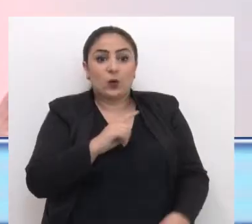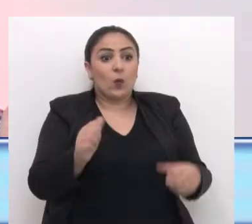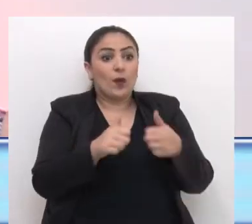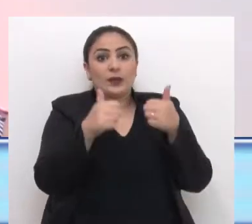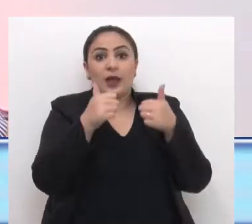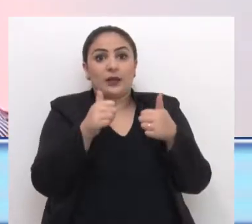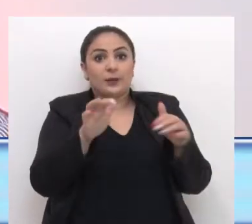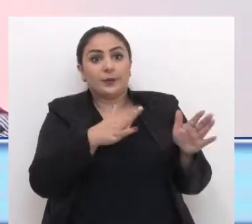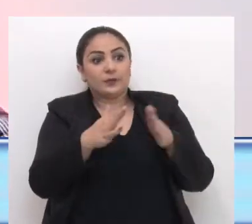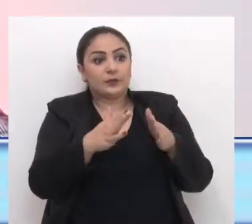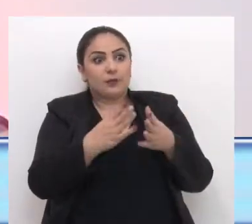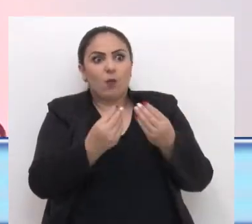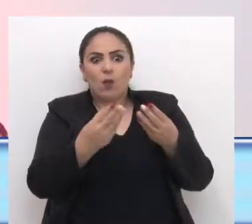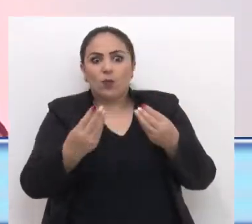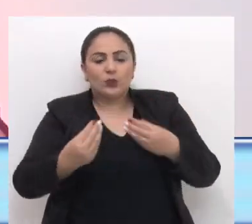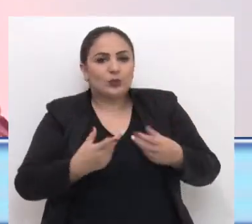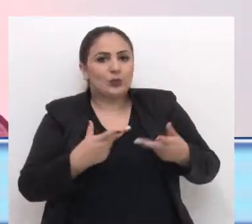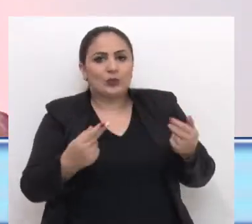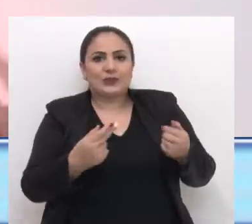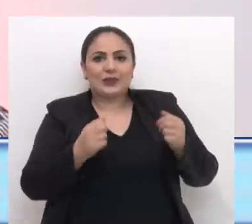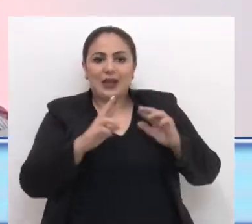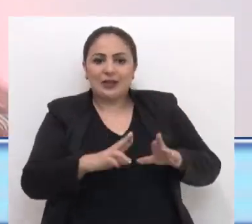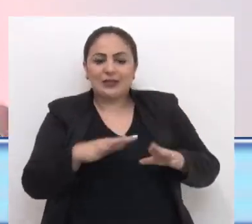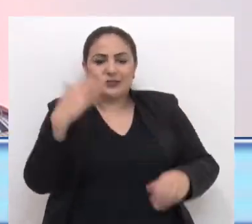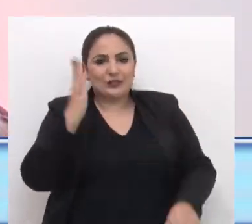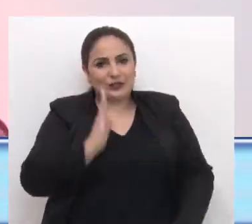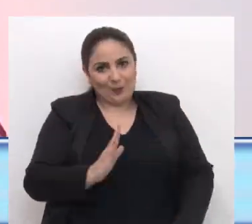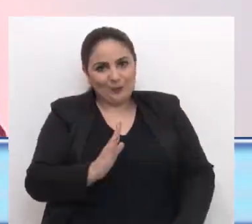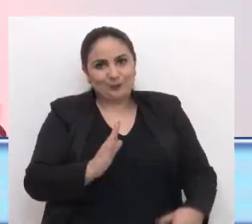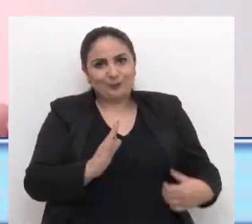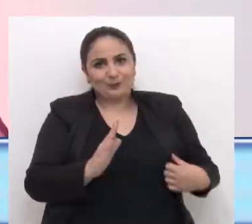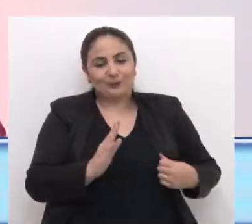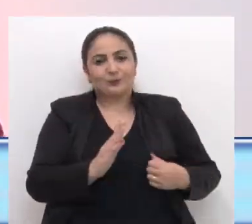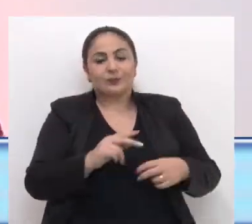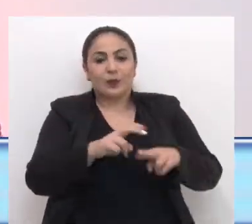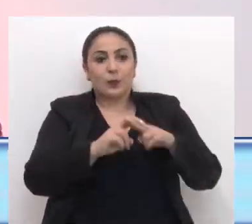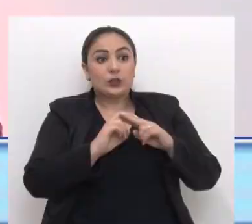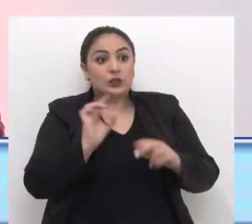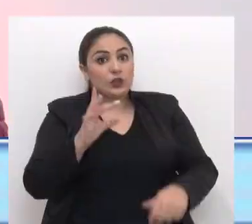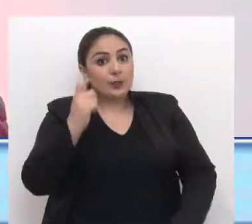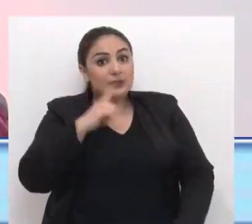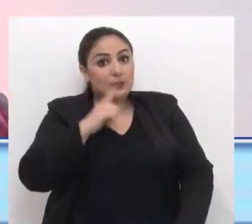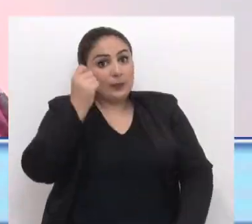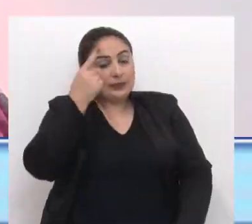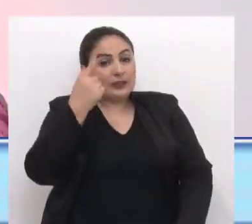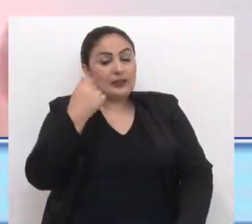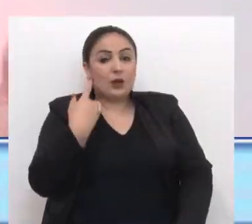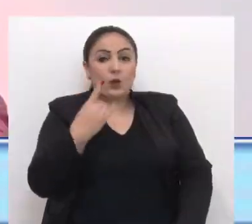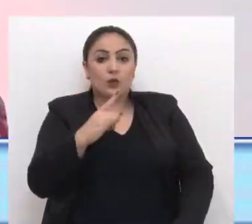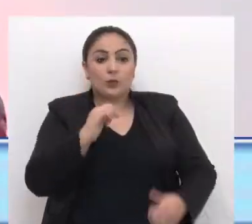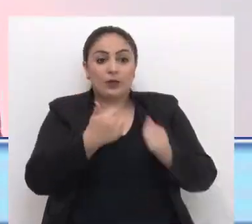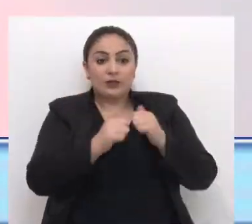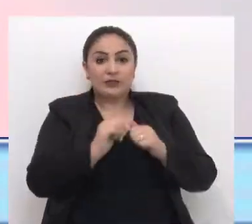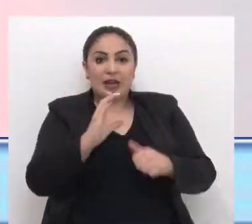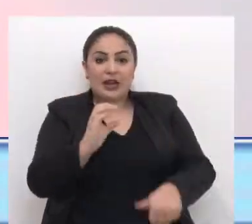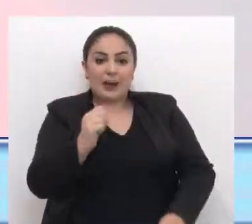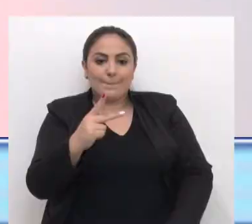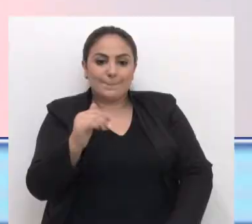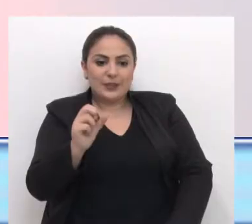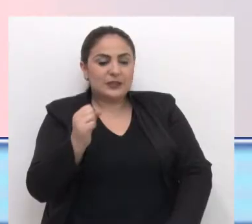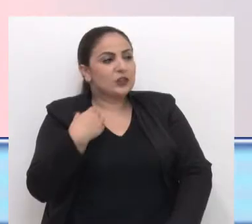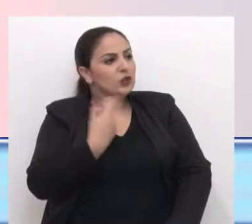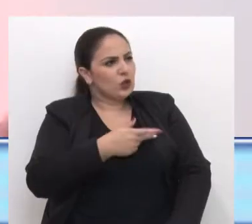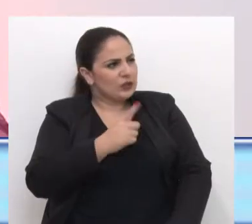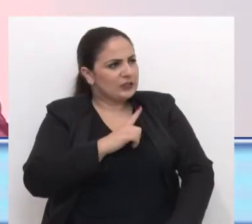tem tido uma qualidade muito expressiva no cenário nacional. Só para ter uma ideia, na